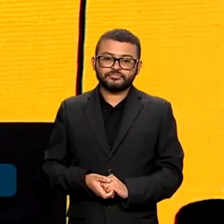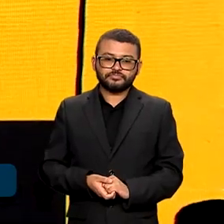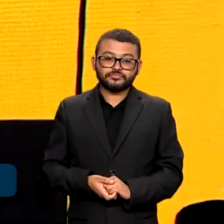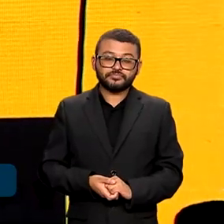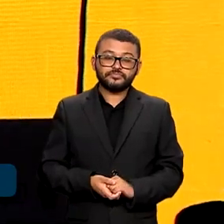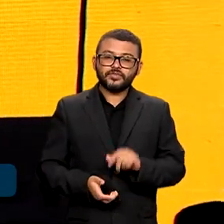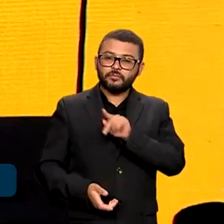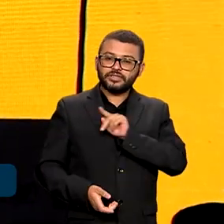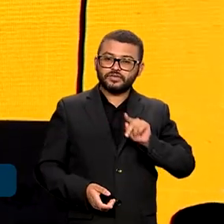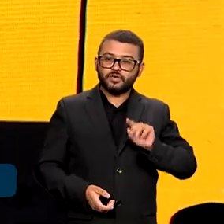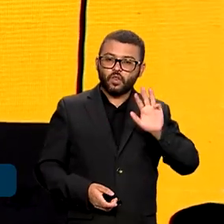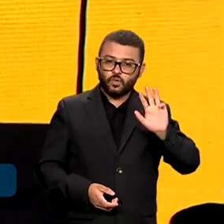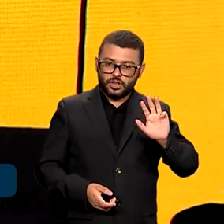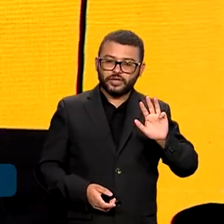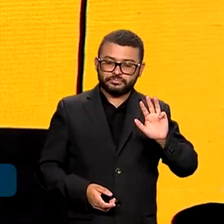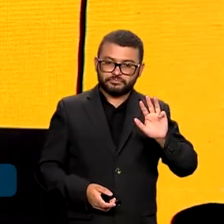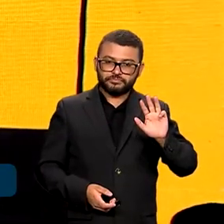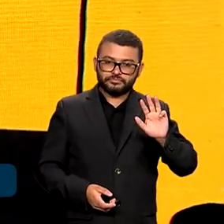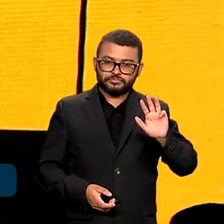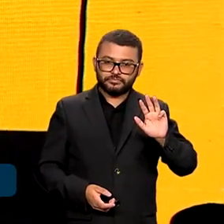O presidente Lula